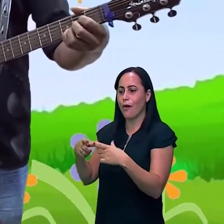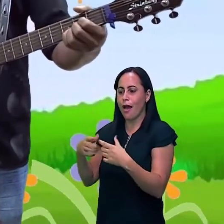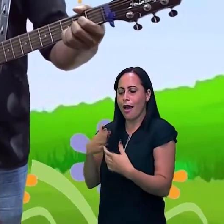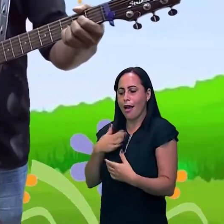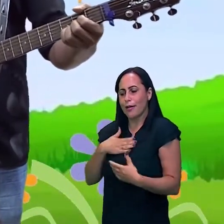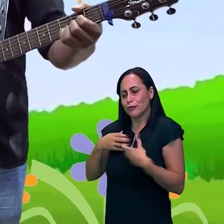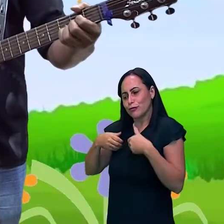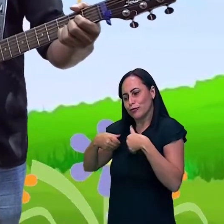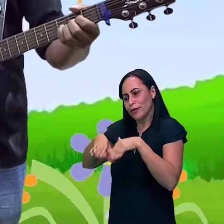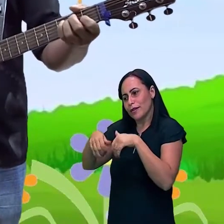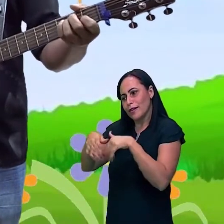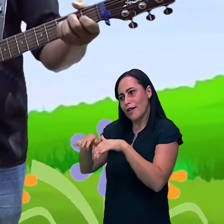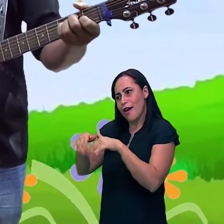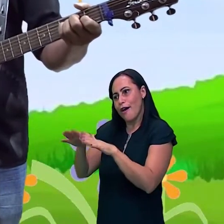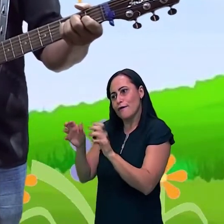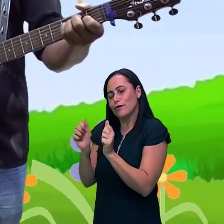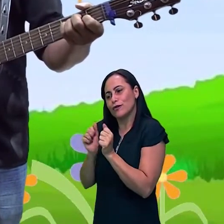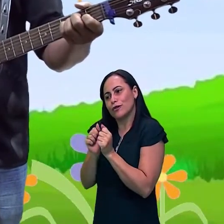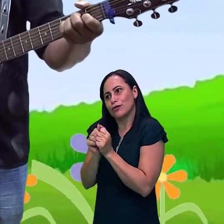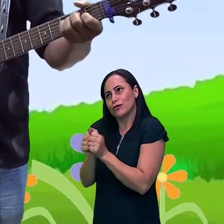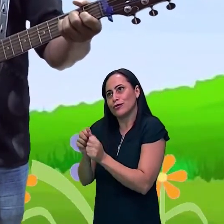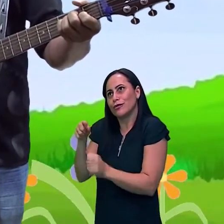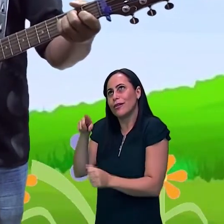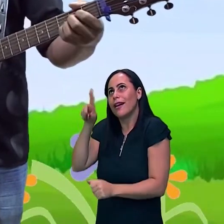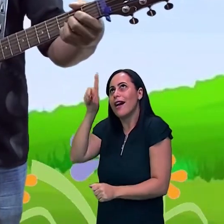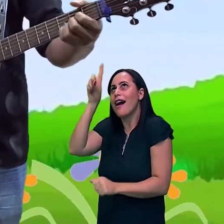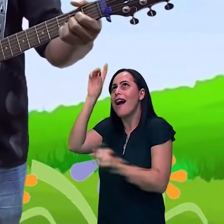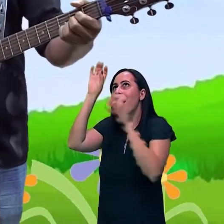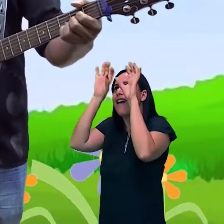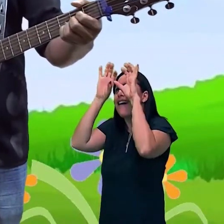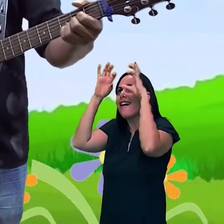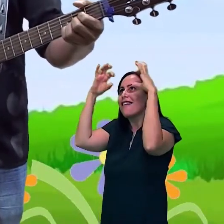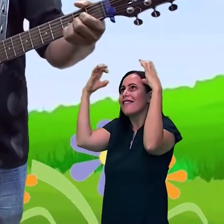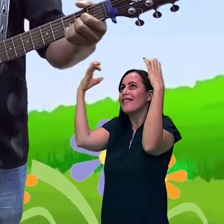seus bigodes para o céu eu